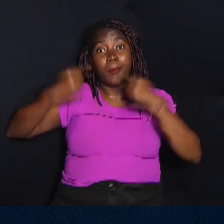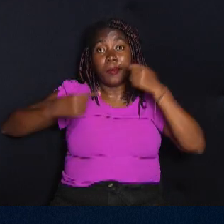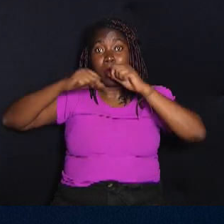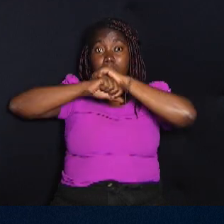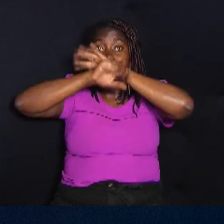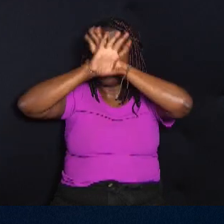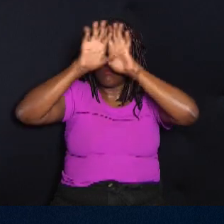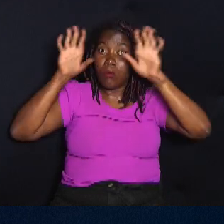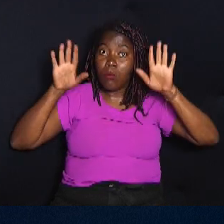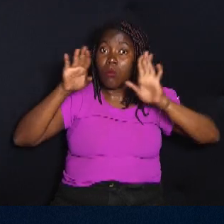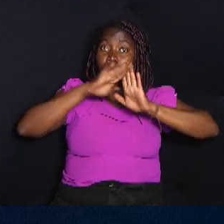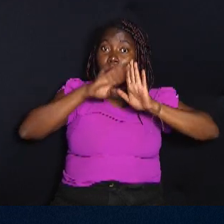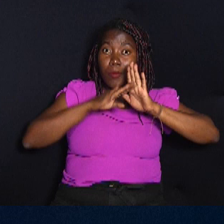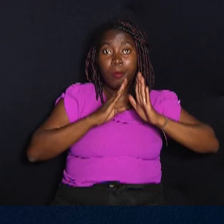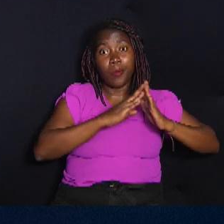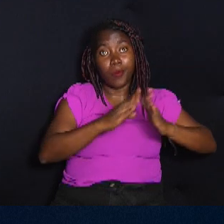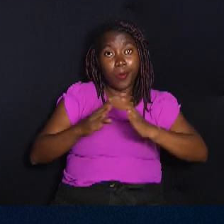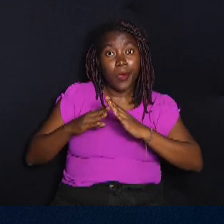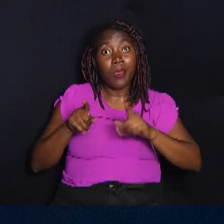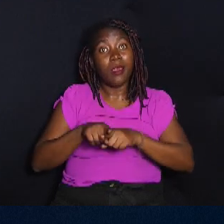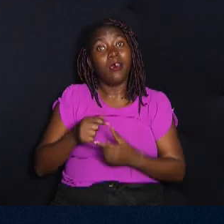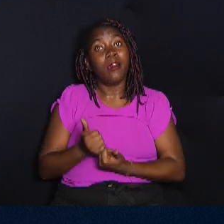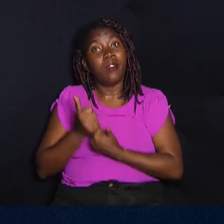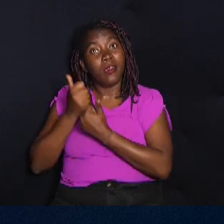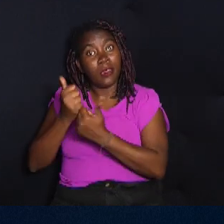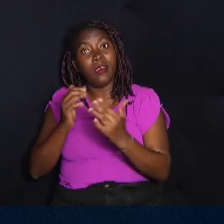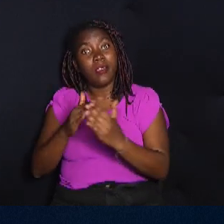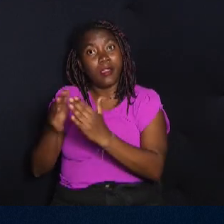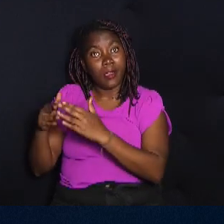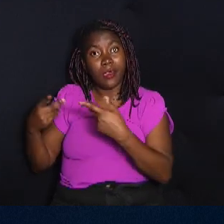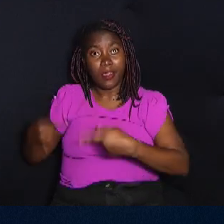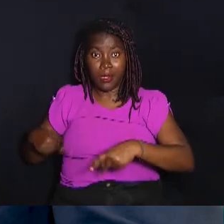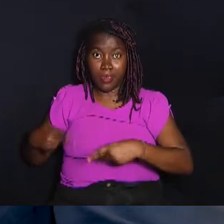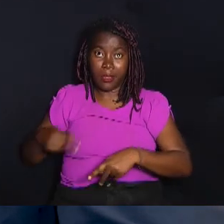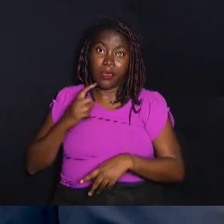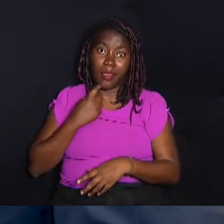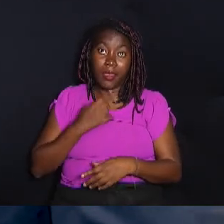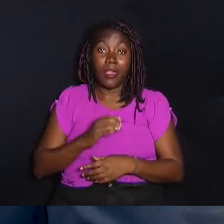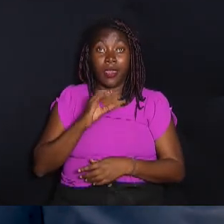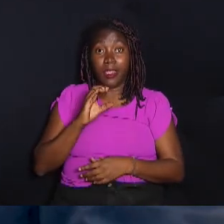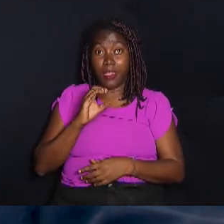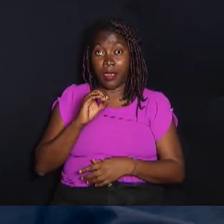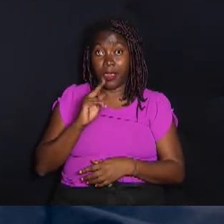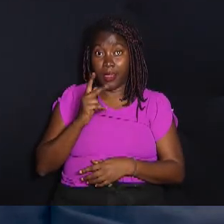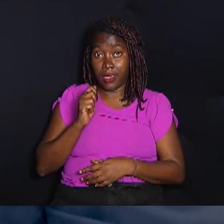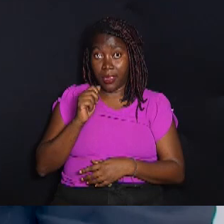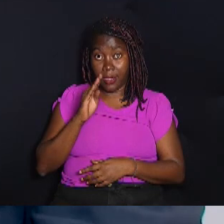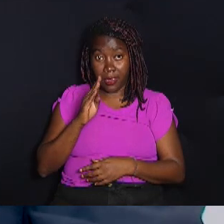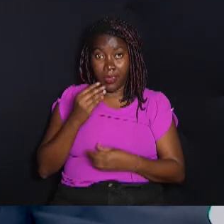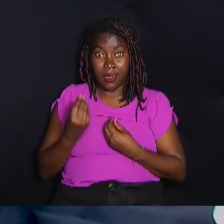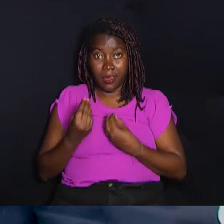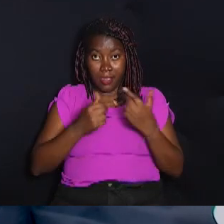da Habitação popular e do programa auxílio moradia do município de Campinas a Coab eh que presta